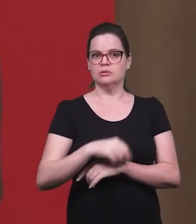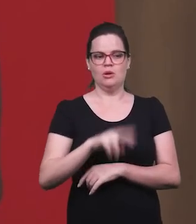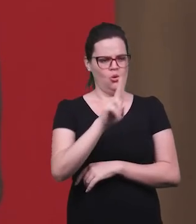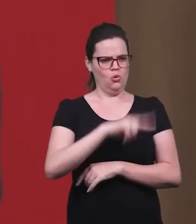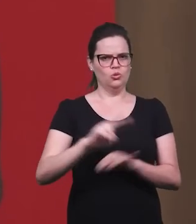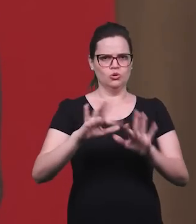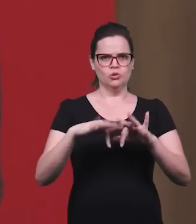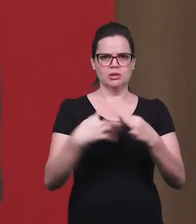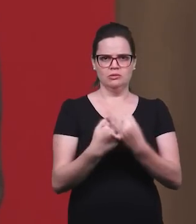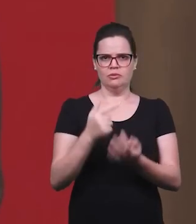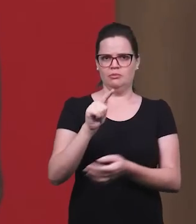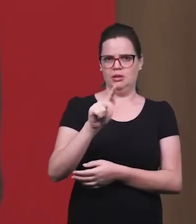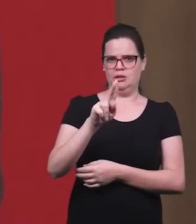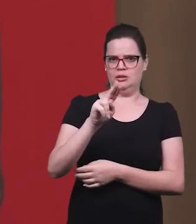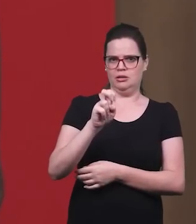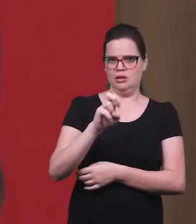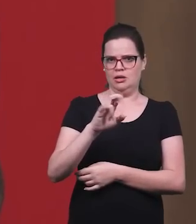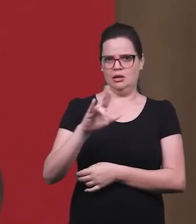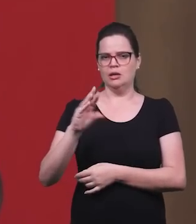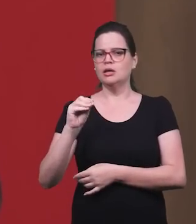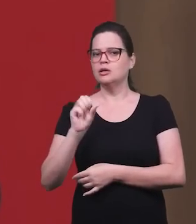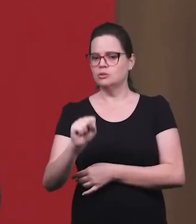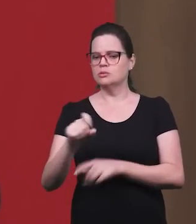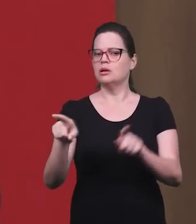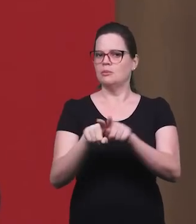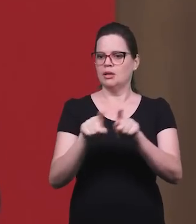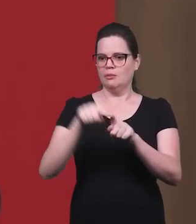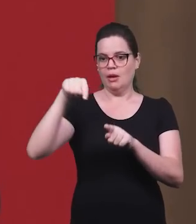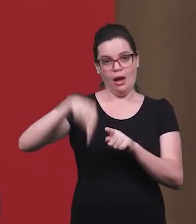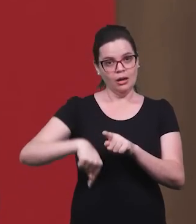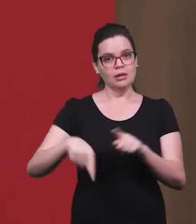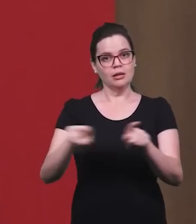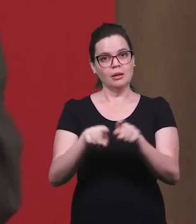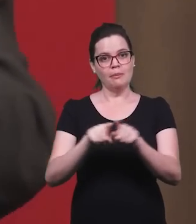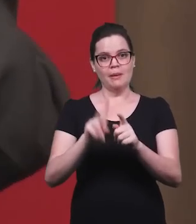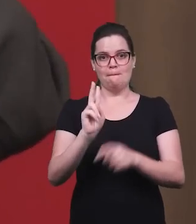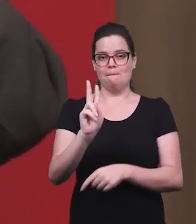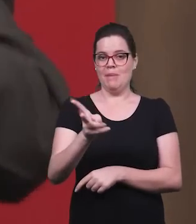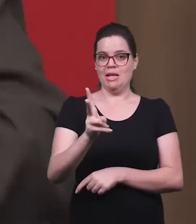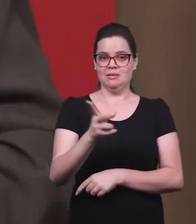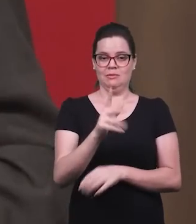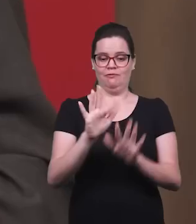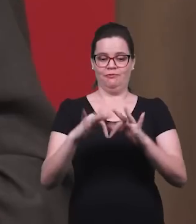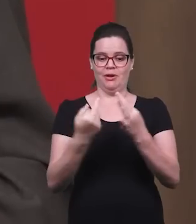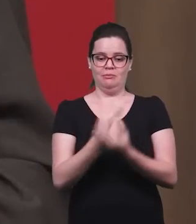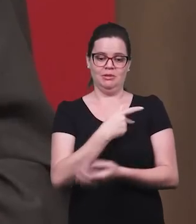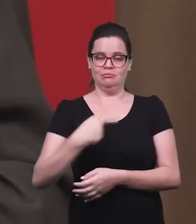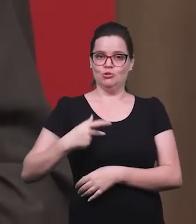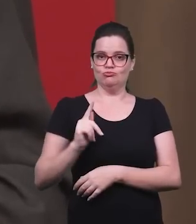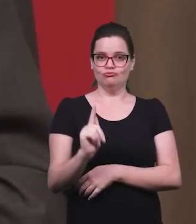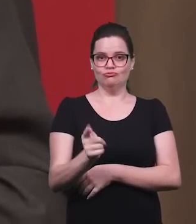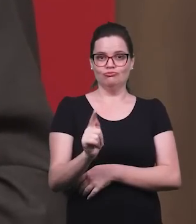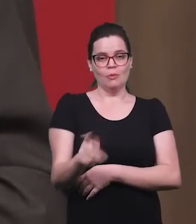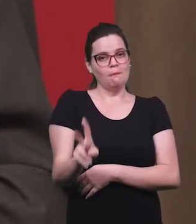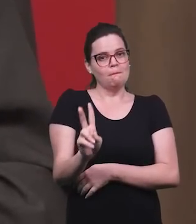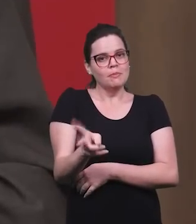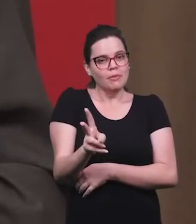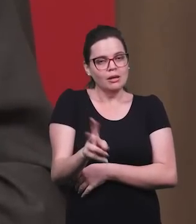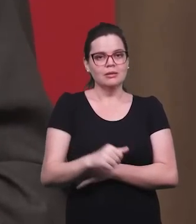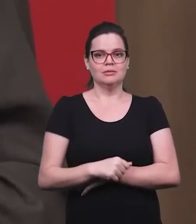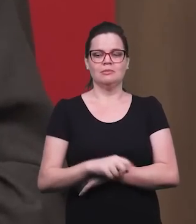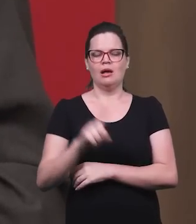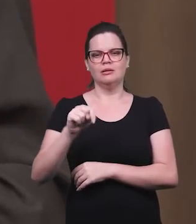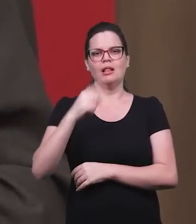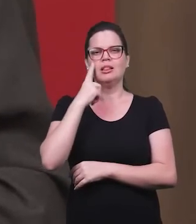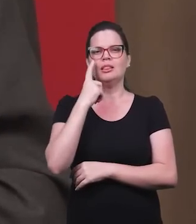Gueiros, para trazer a obra também aqui no nosso meio. Interessante que, nesta